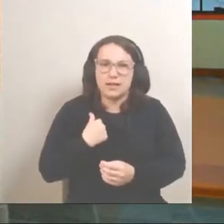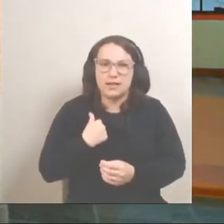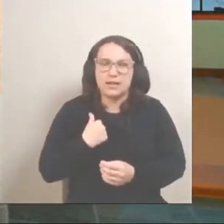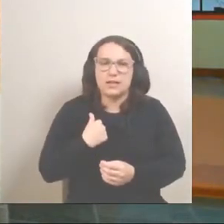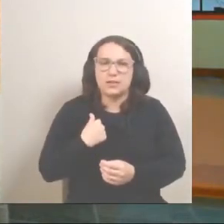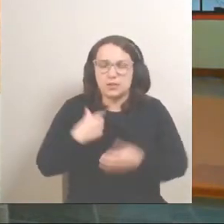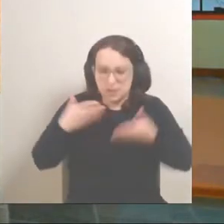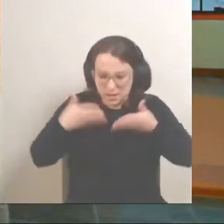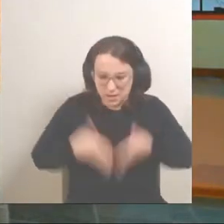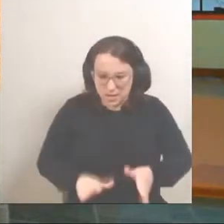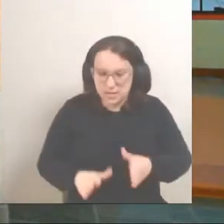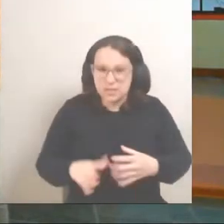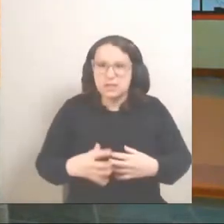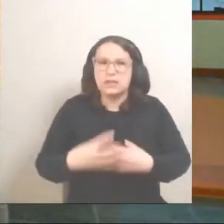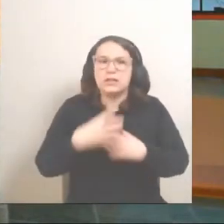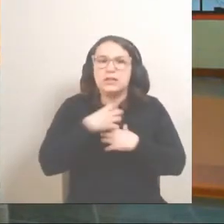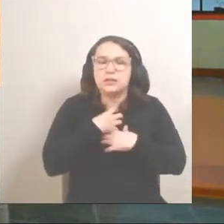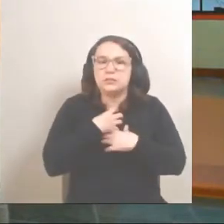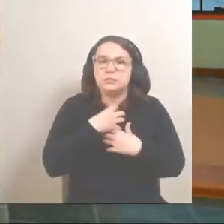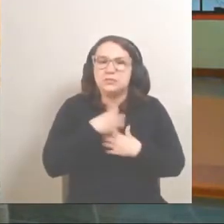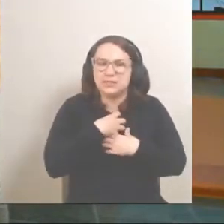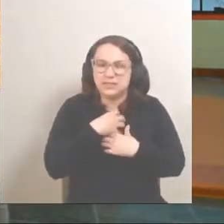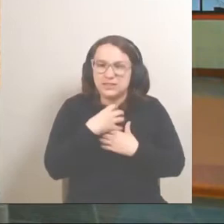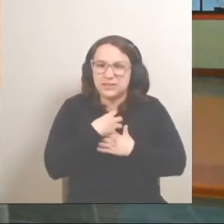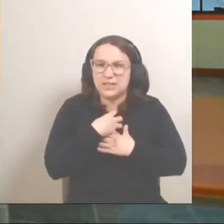Alguém que nasceu aqui, eu me sinto